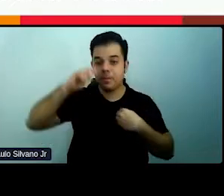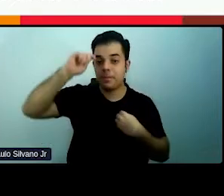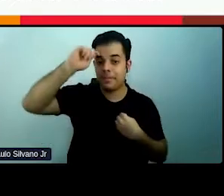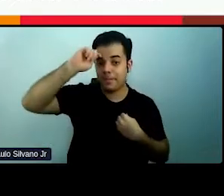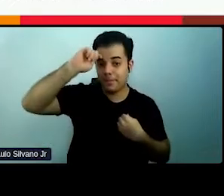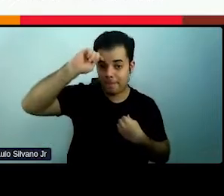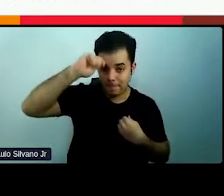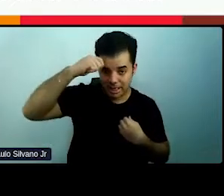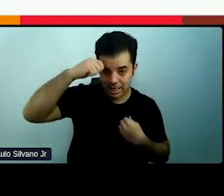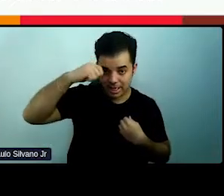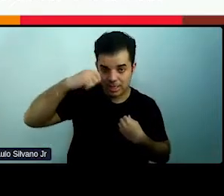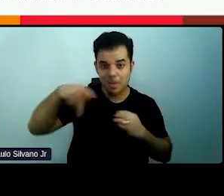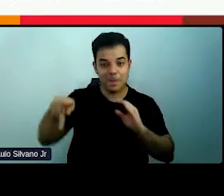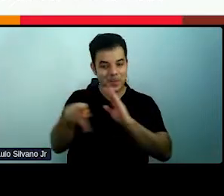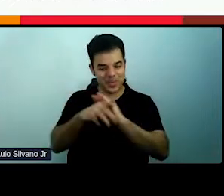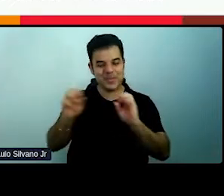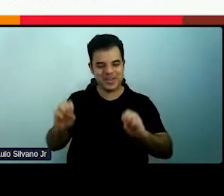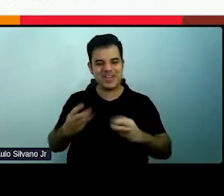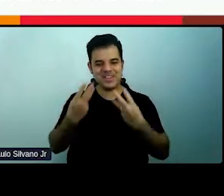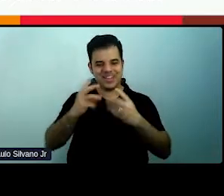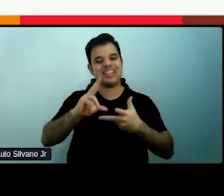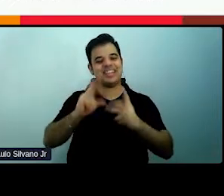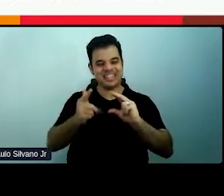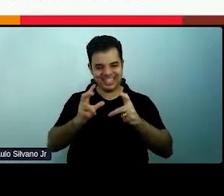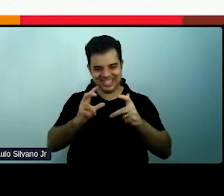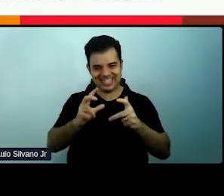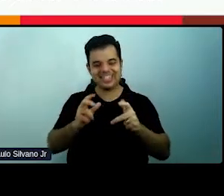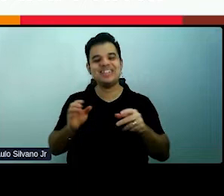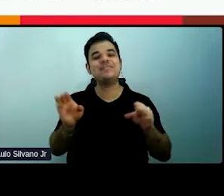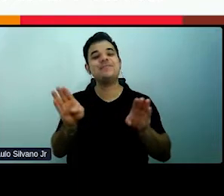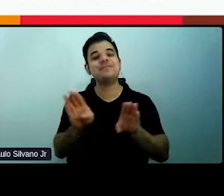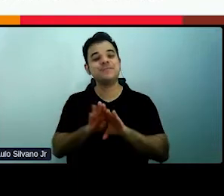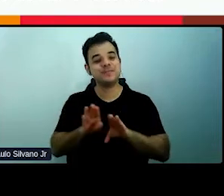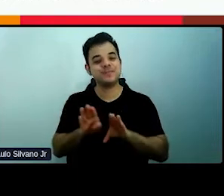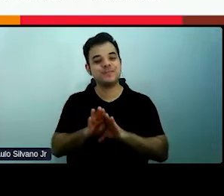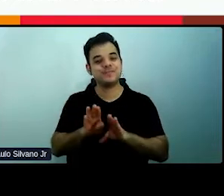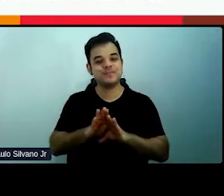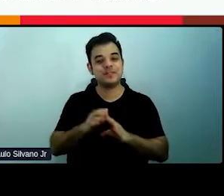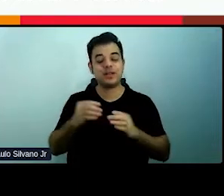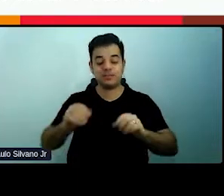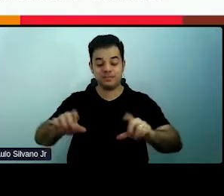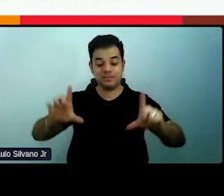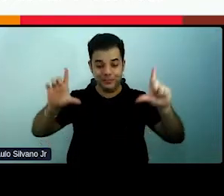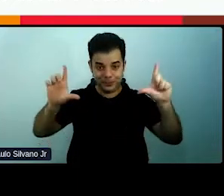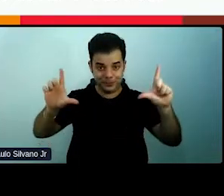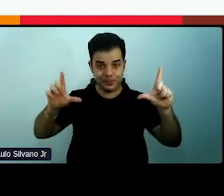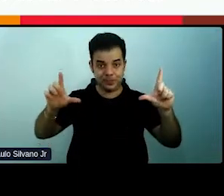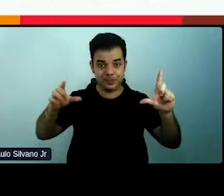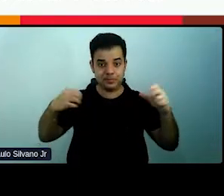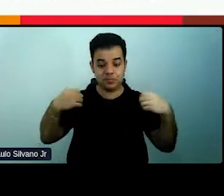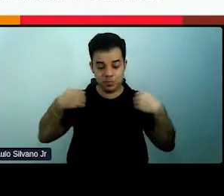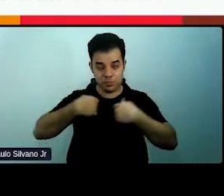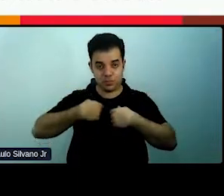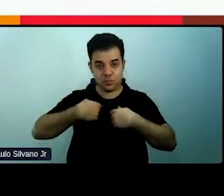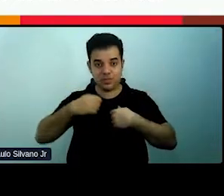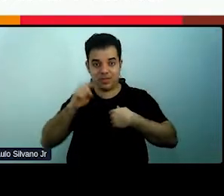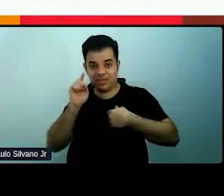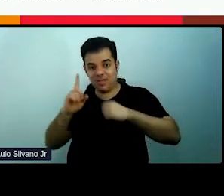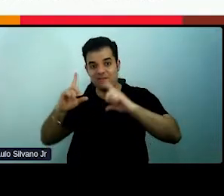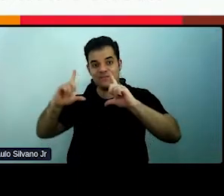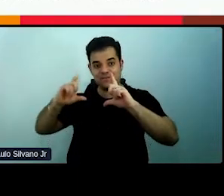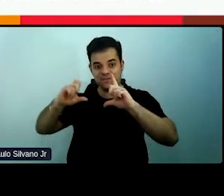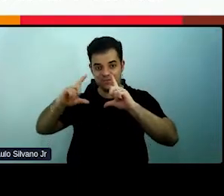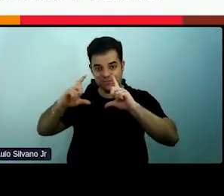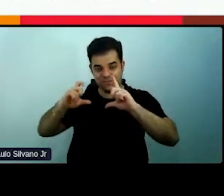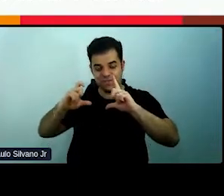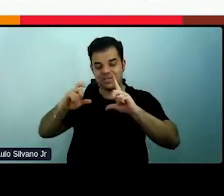a camiseta do evento. E na imagem eu estou com uma blusa preta e